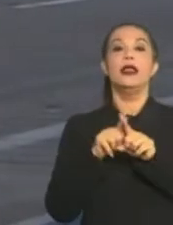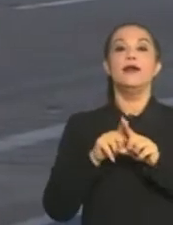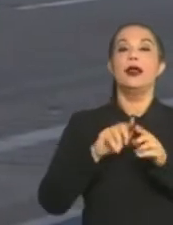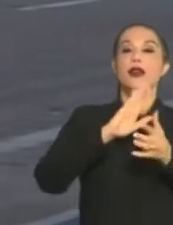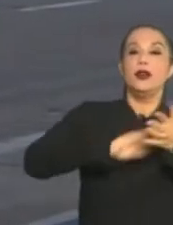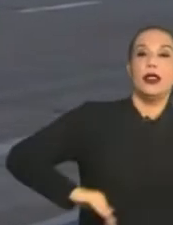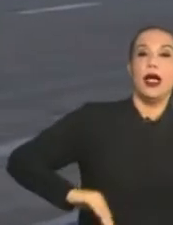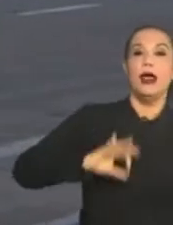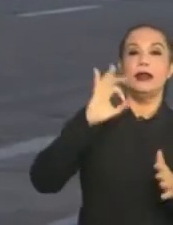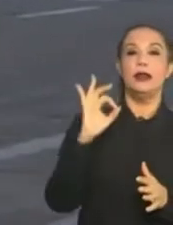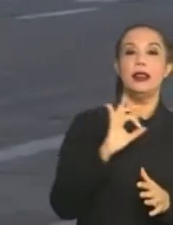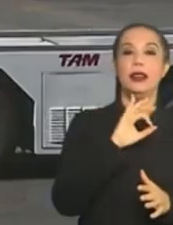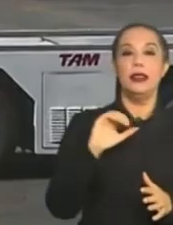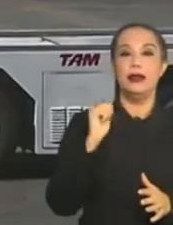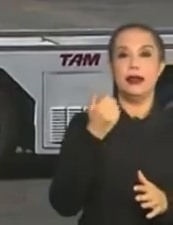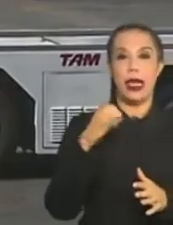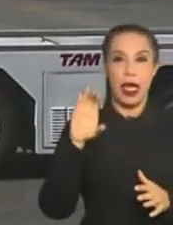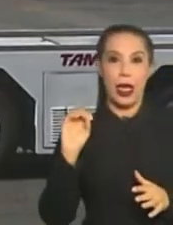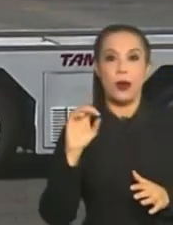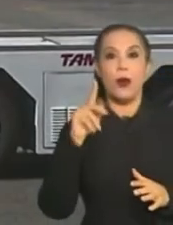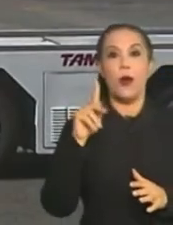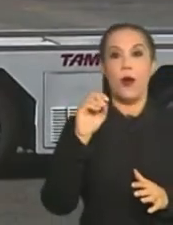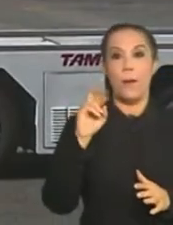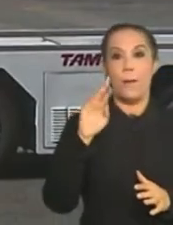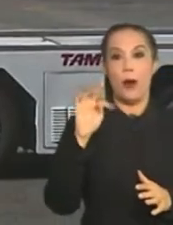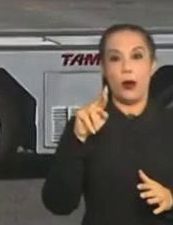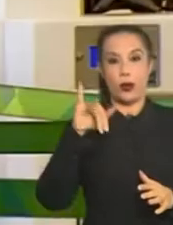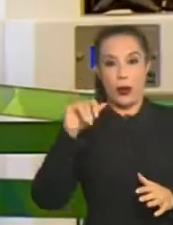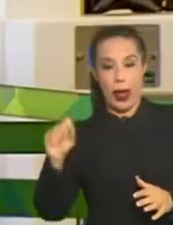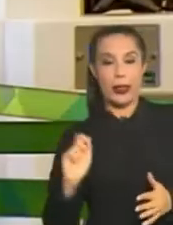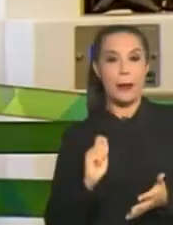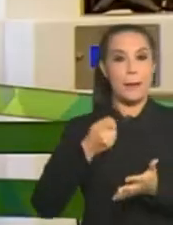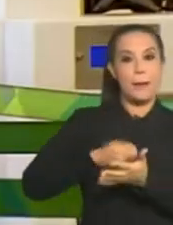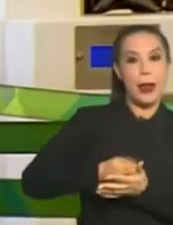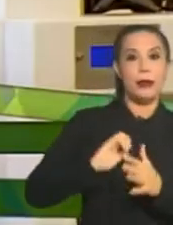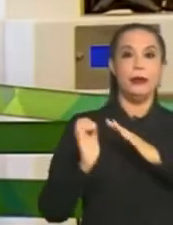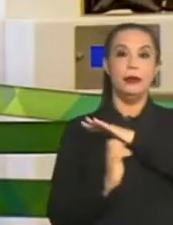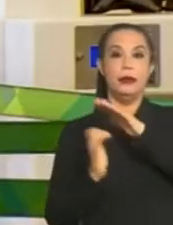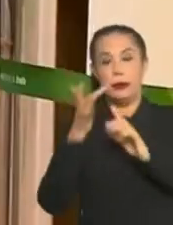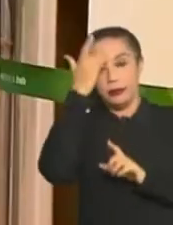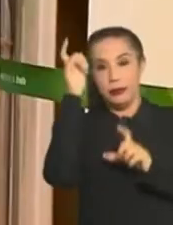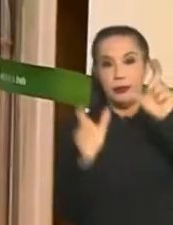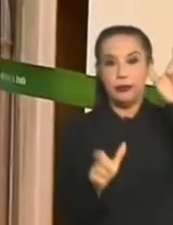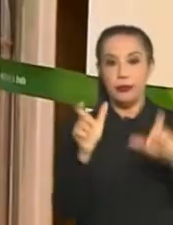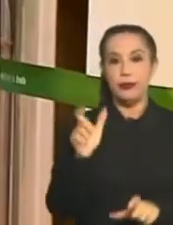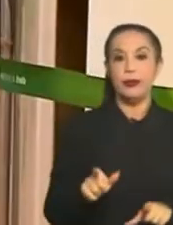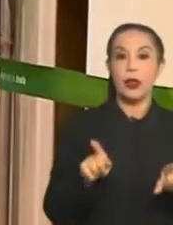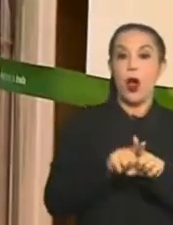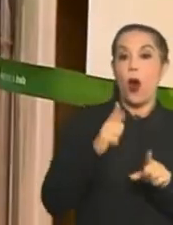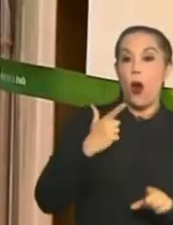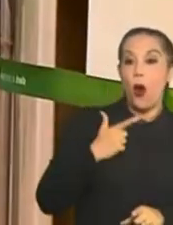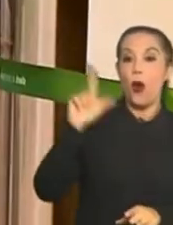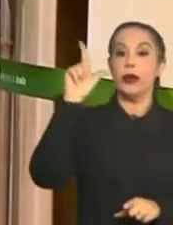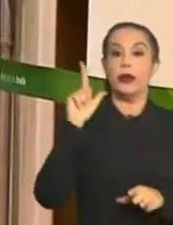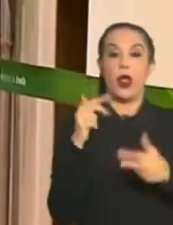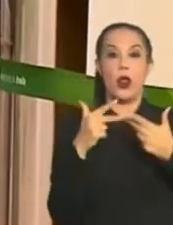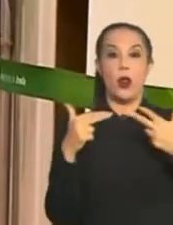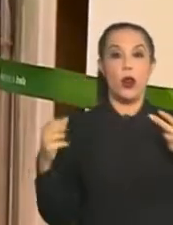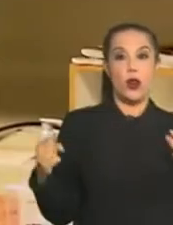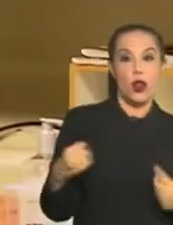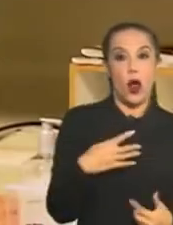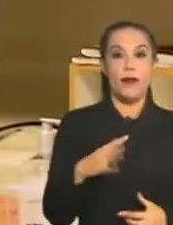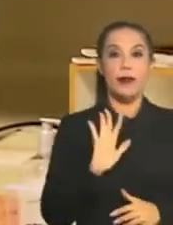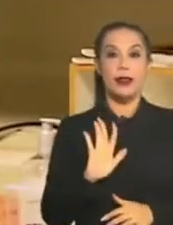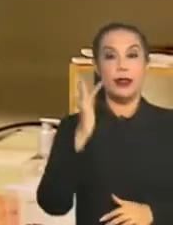tarifas aeroportuárias pagas pelas companhias e pelos passageiros. Outra novidade é que o